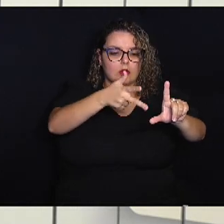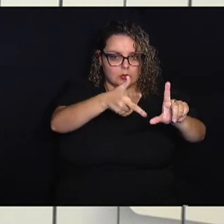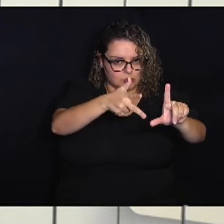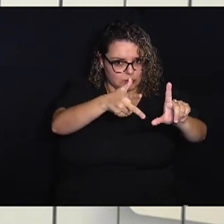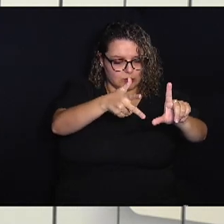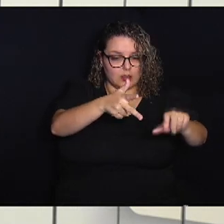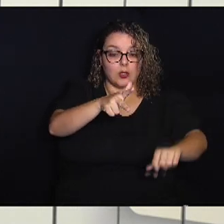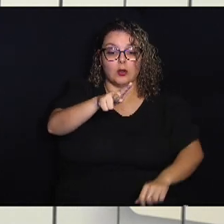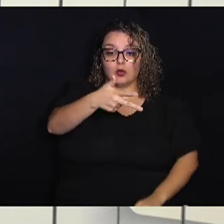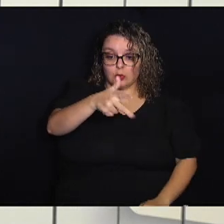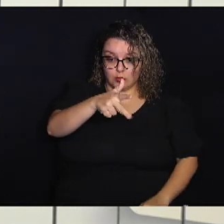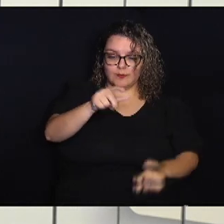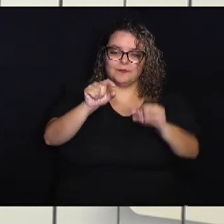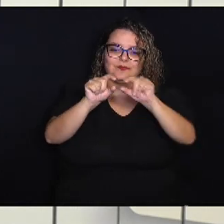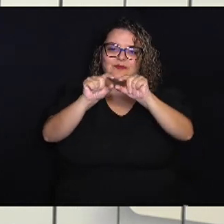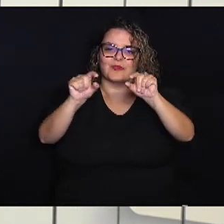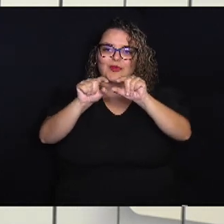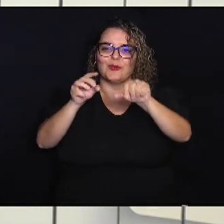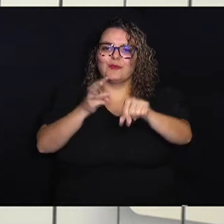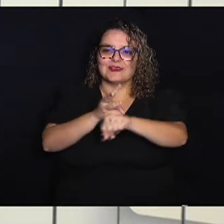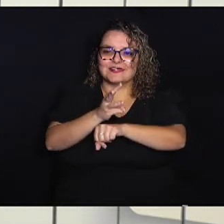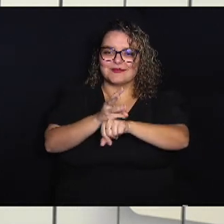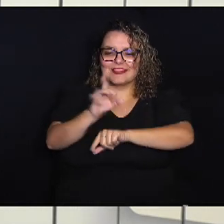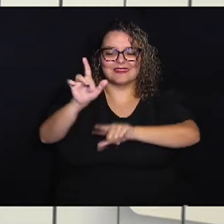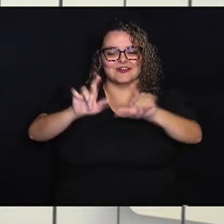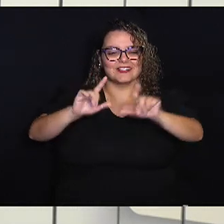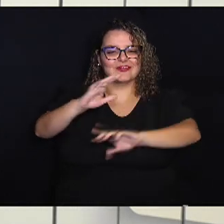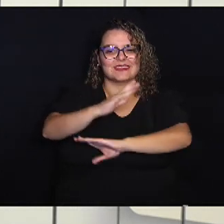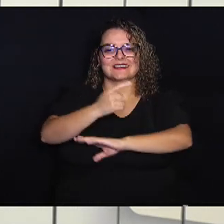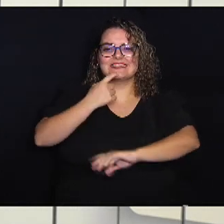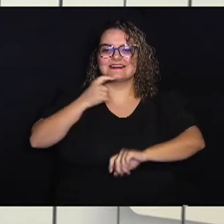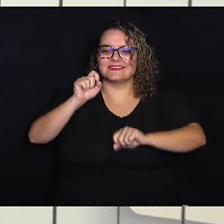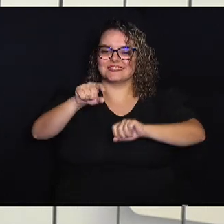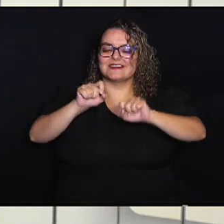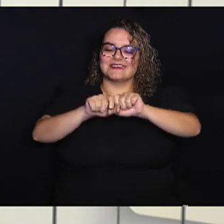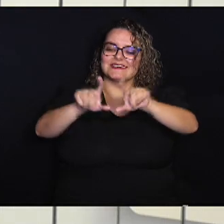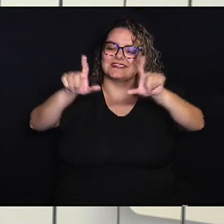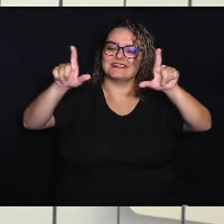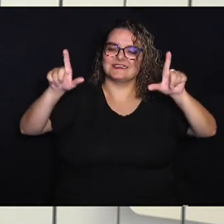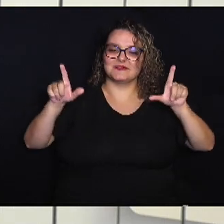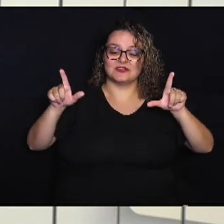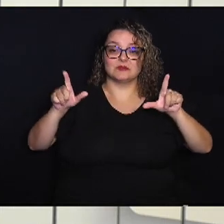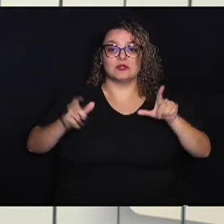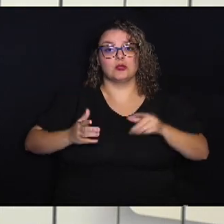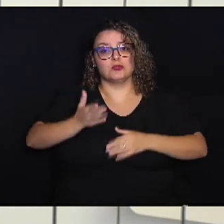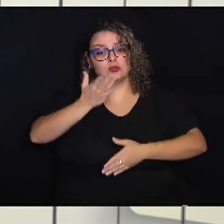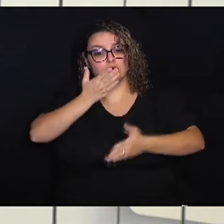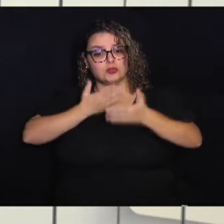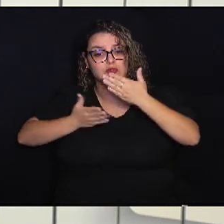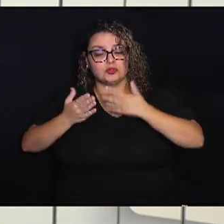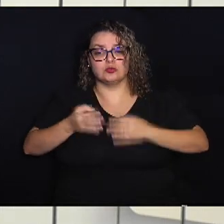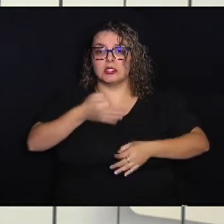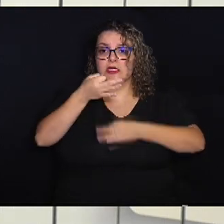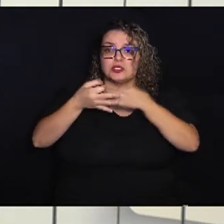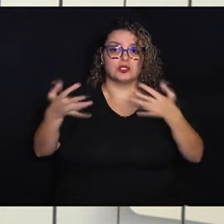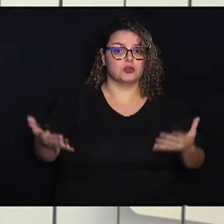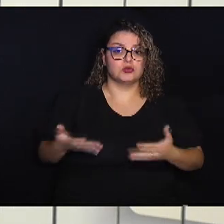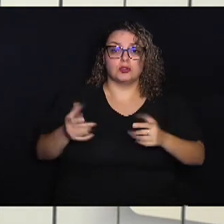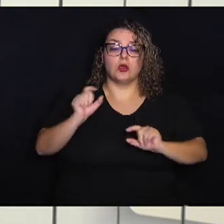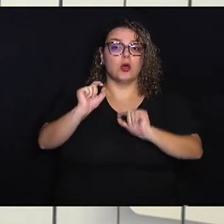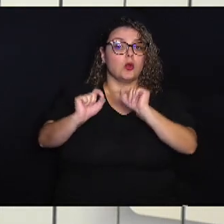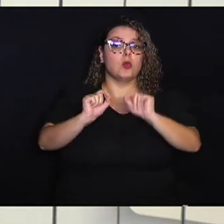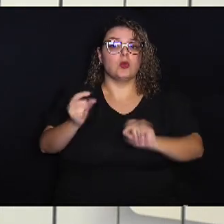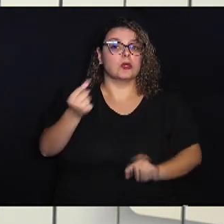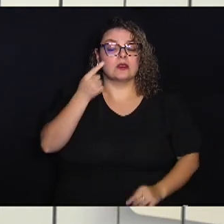Code, já aparece uma mensagem na sua tela. O WhatsApp da TV Câmara Campinas. Você aperta e pode enviar o seu elogio, uma crítica